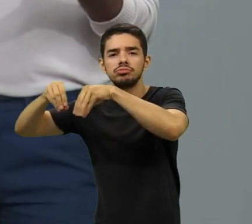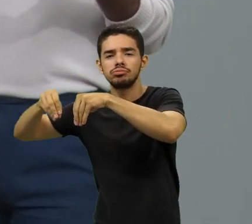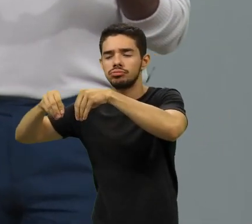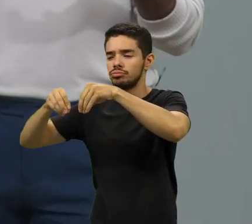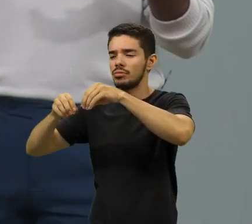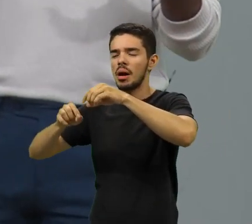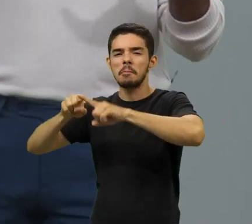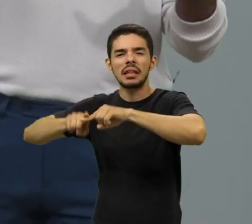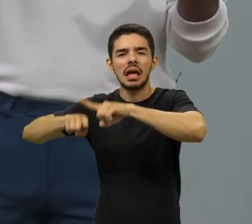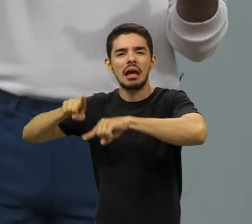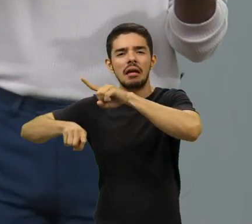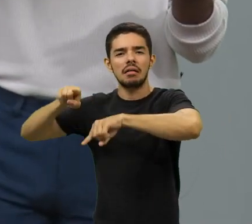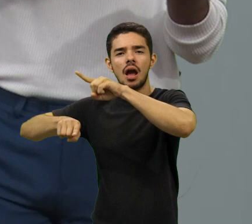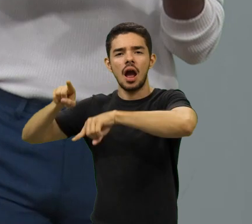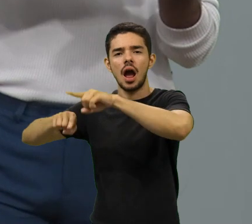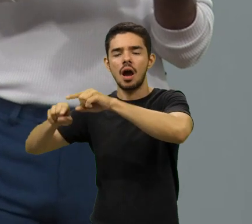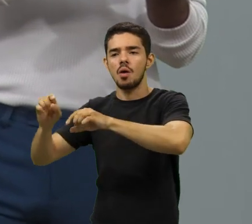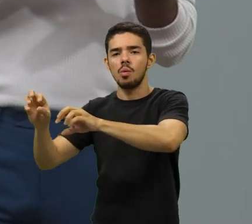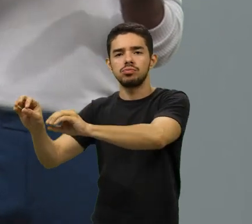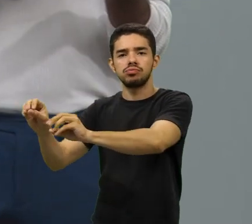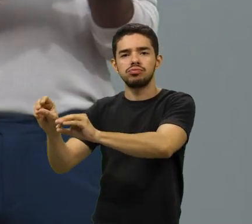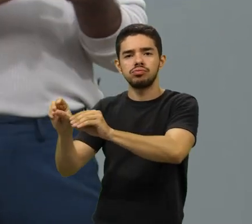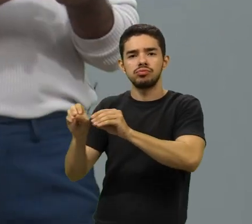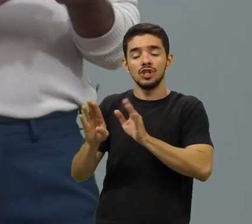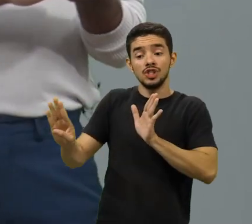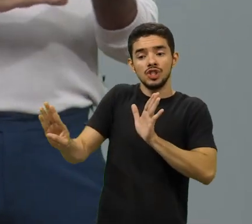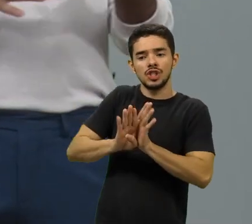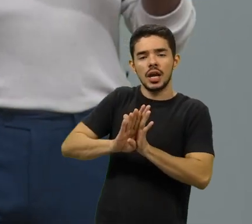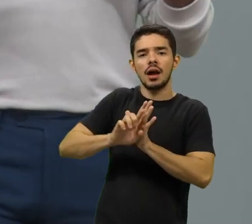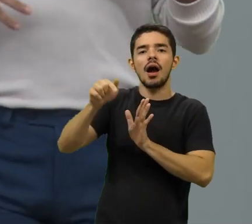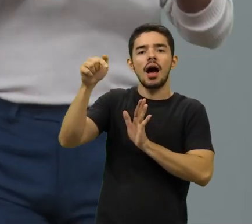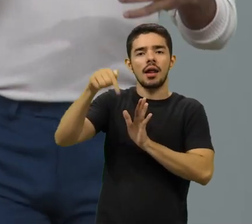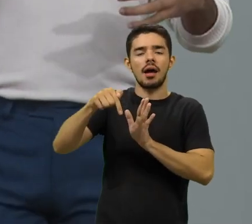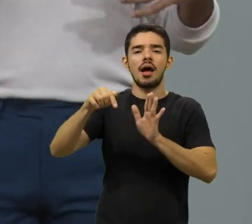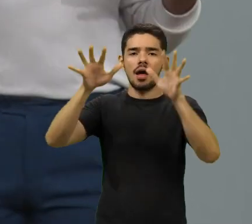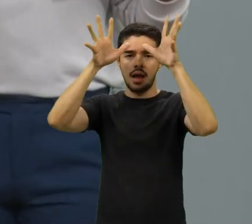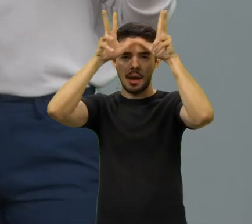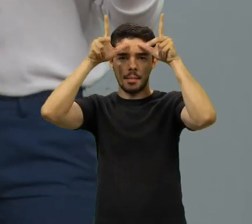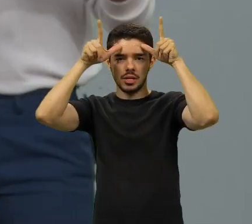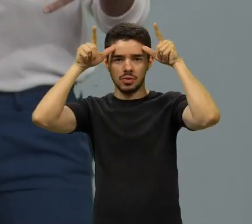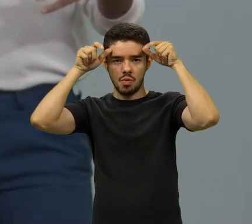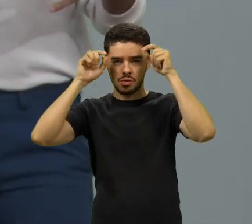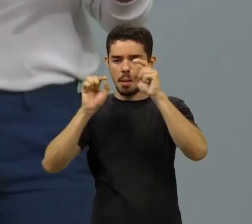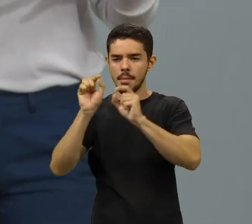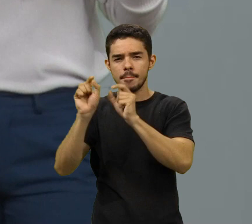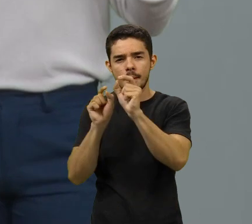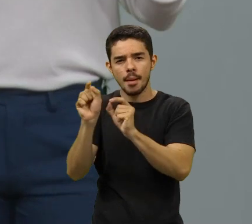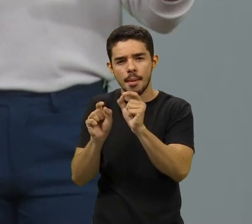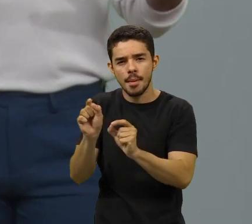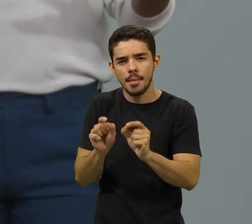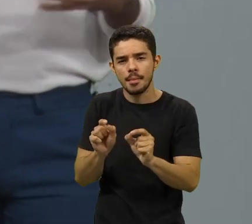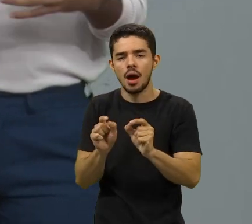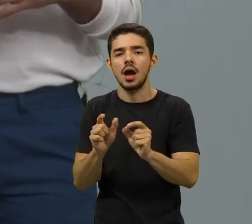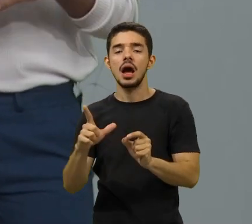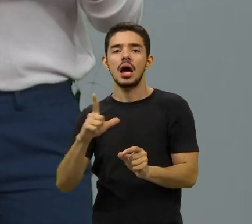vem do Saara, ele aporta na Amazônia. E aquele substrato, aqueles sedimentos é o que